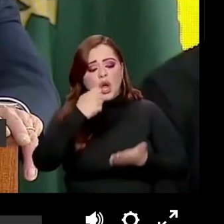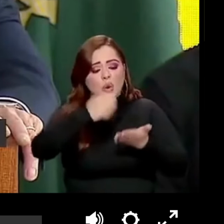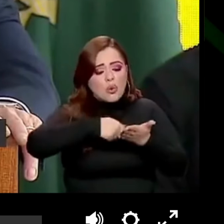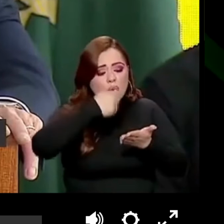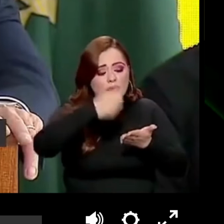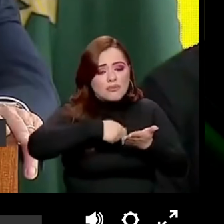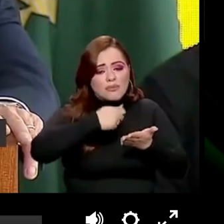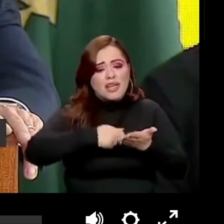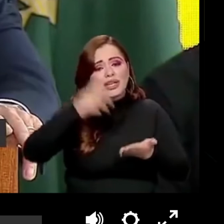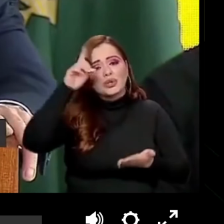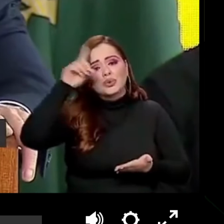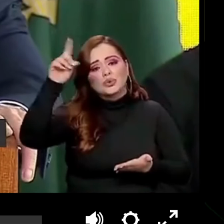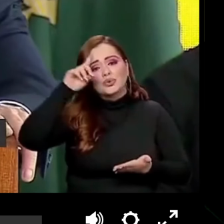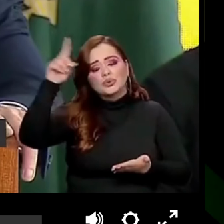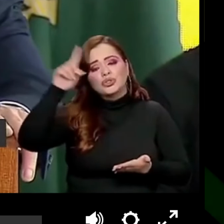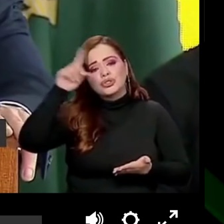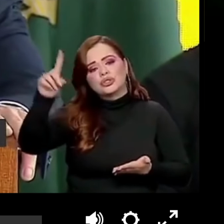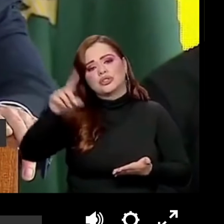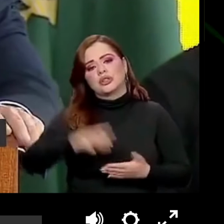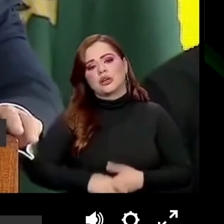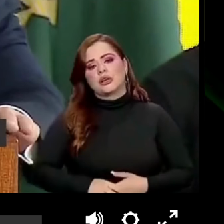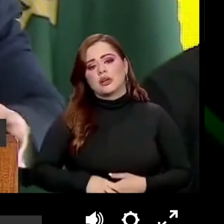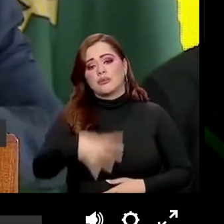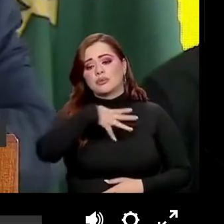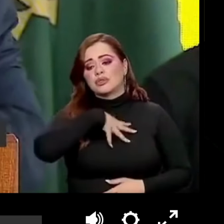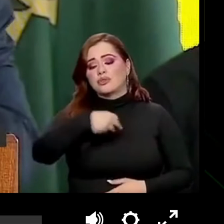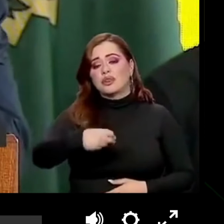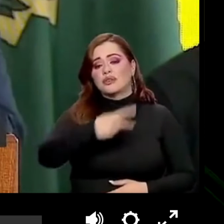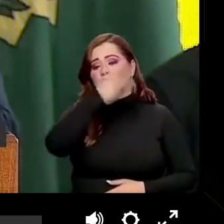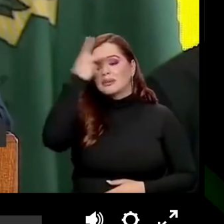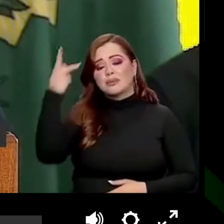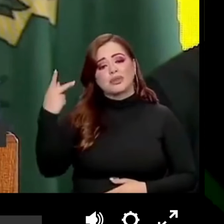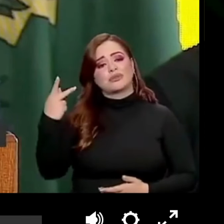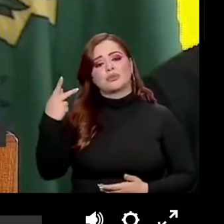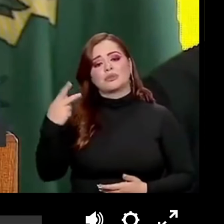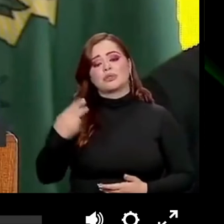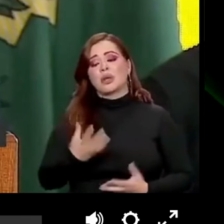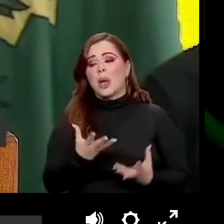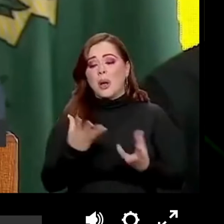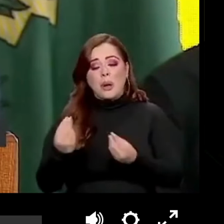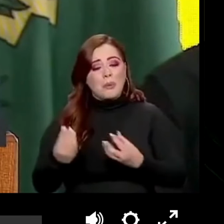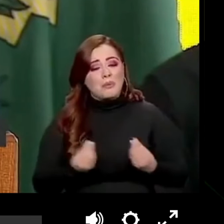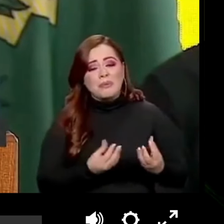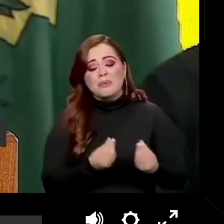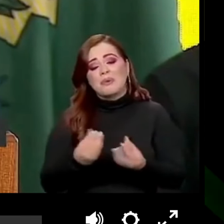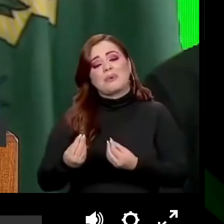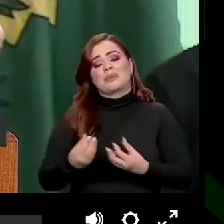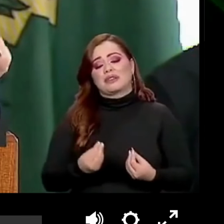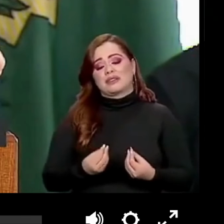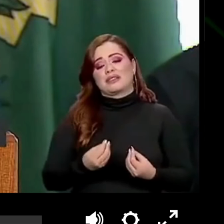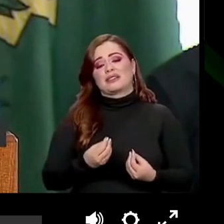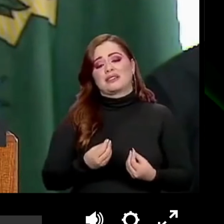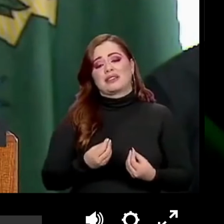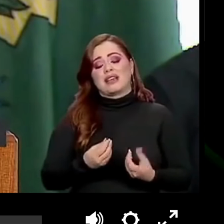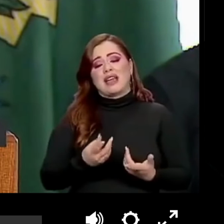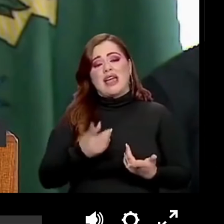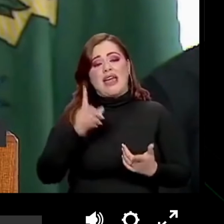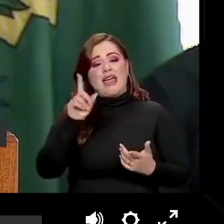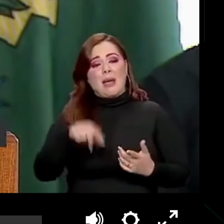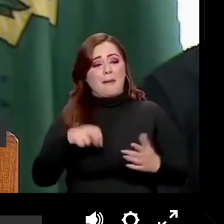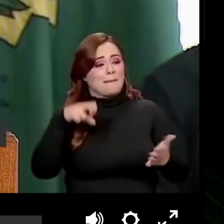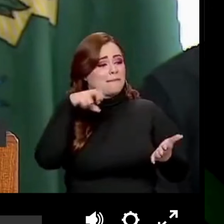o seu dia O Filho De Milhões e milhões de brasileiros que muitas vezes são presos e são